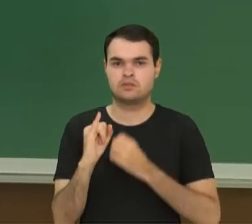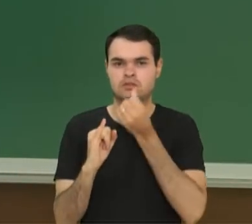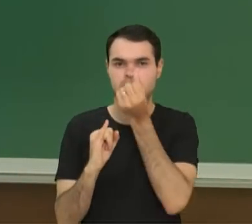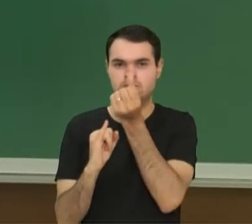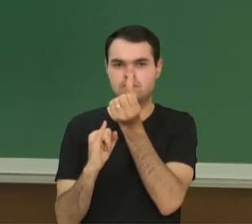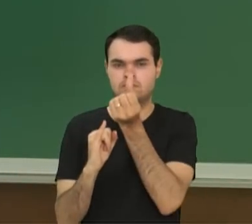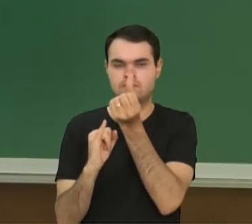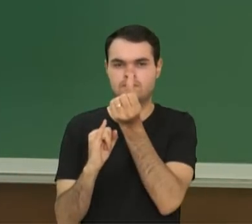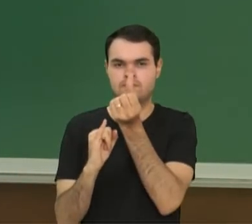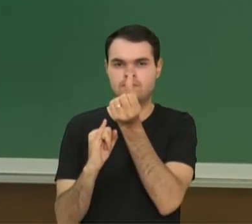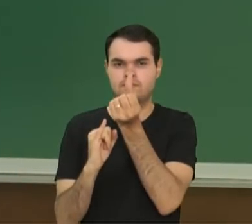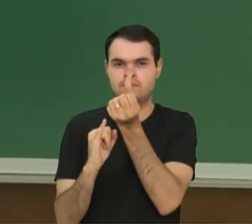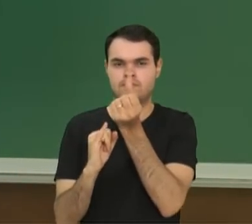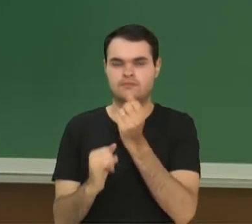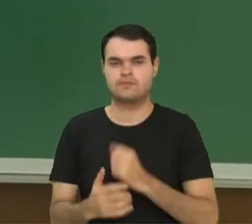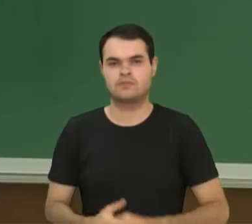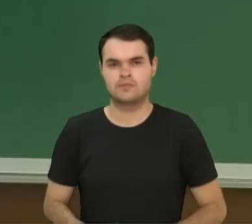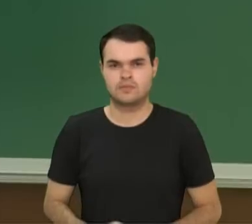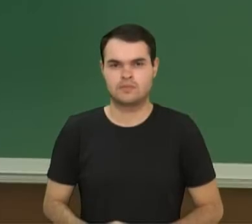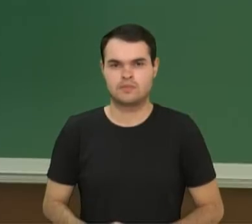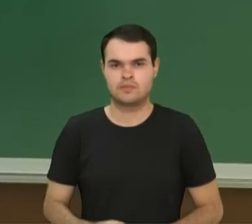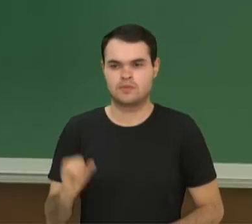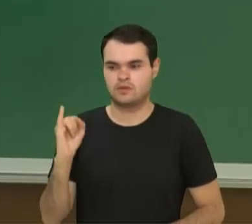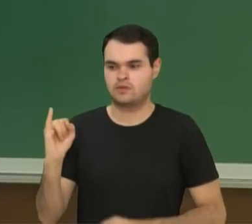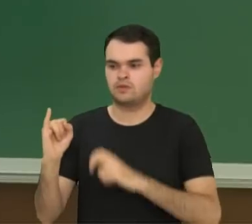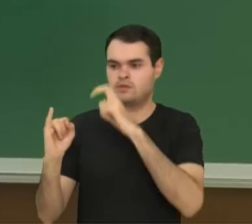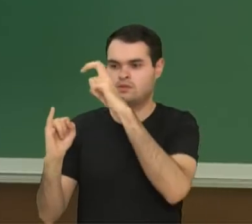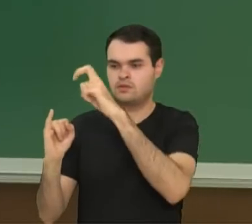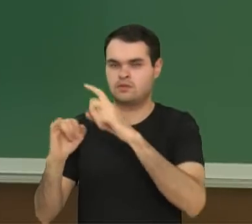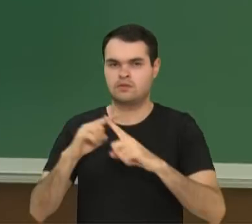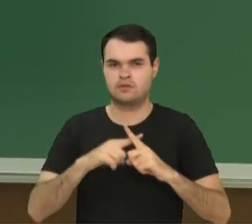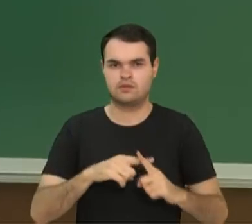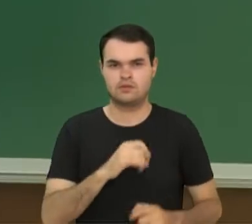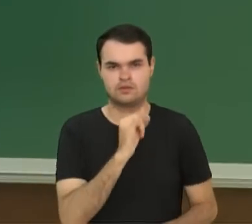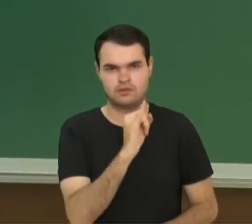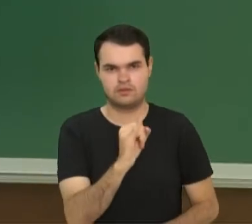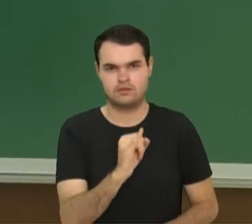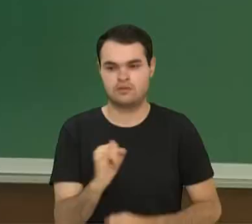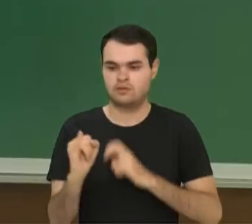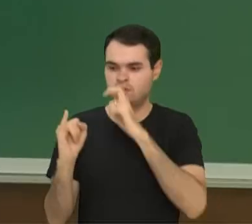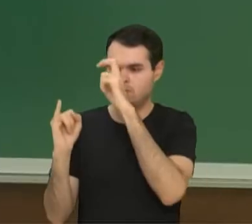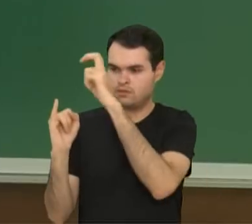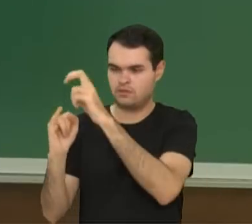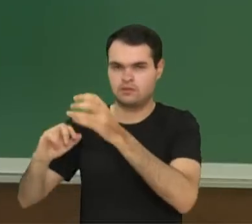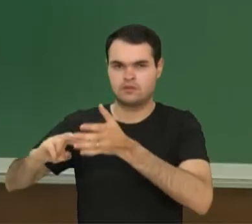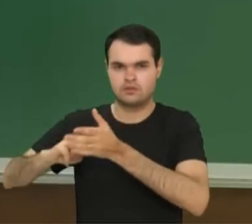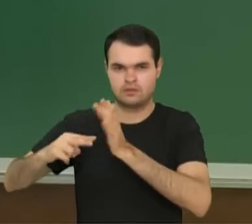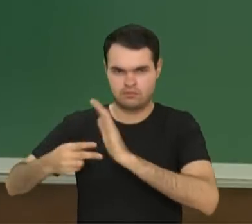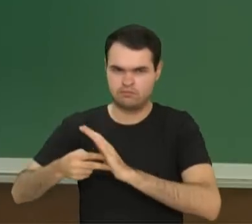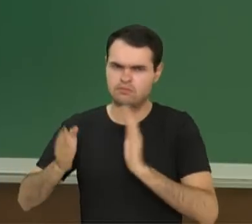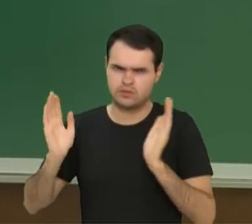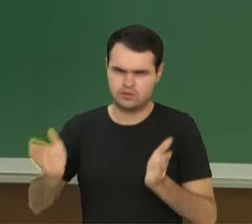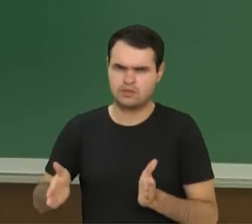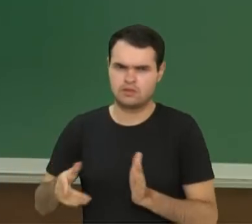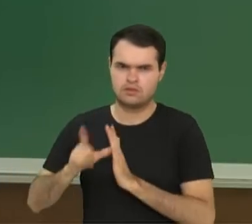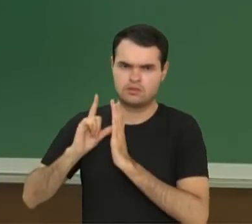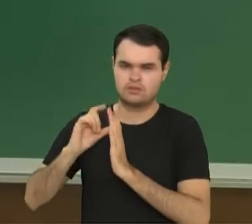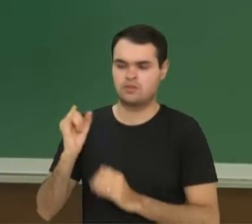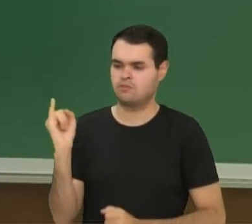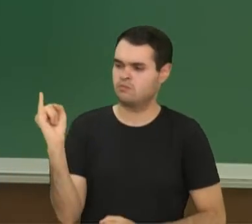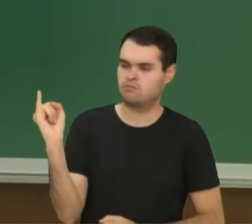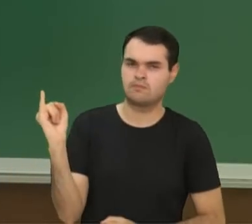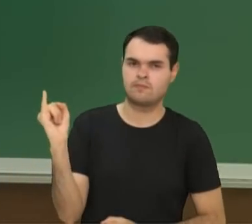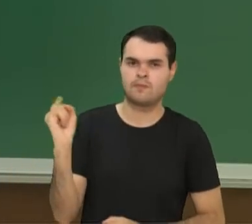sexta, o que ele vai ser? I elevado à quinta vezes i. O i elevado à quinta, a gente acabou de calcular, é o